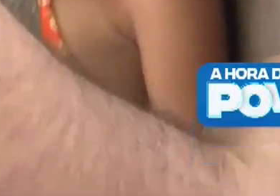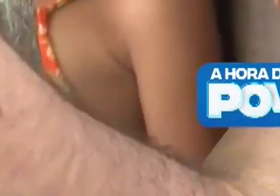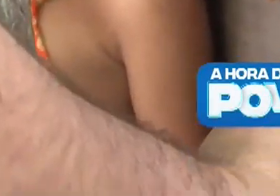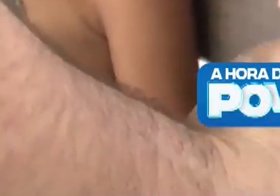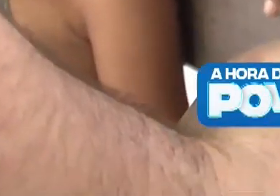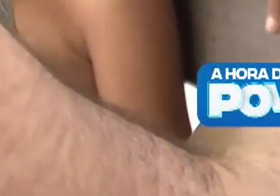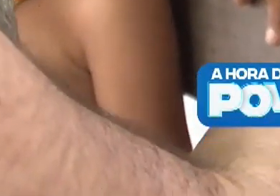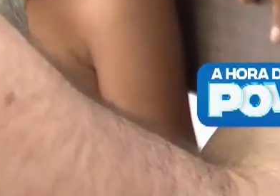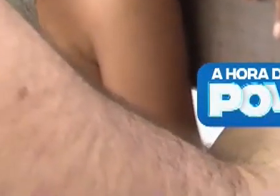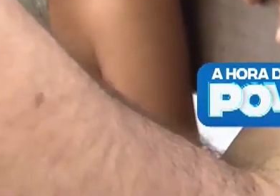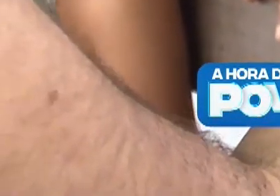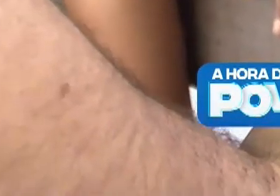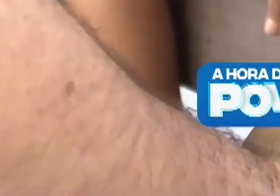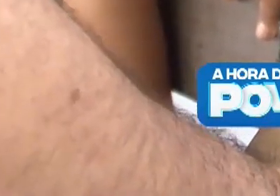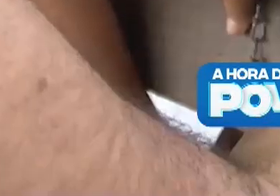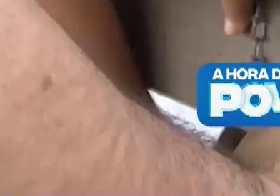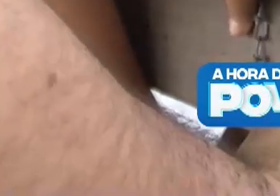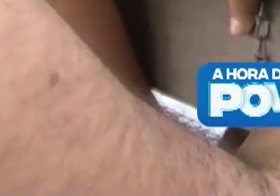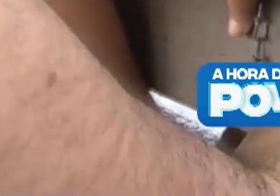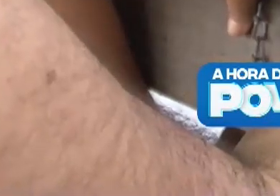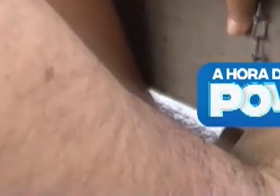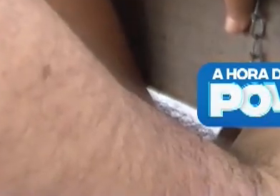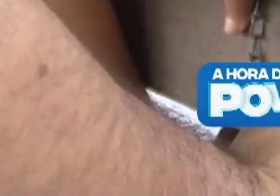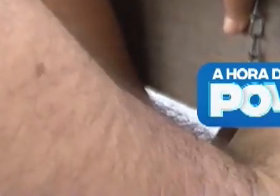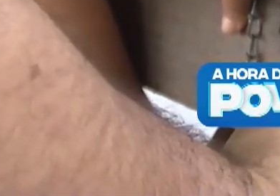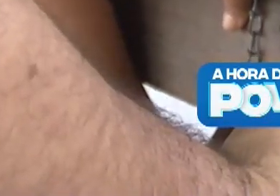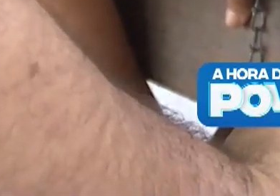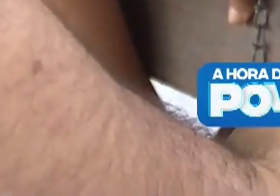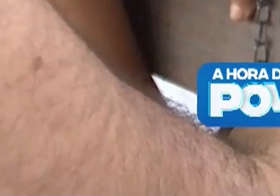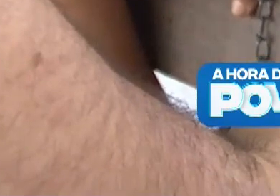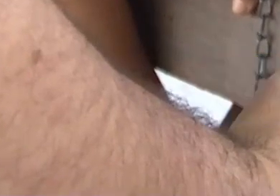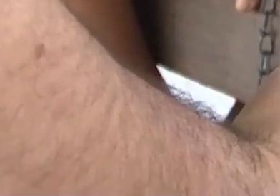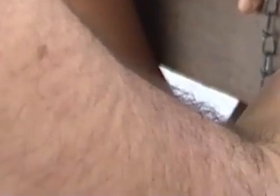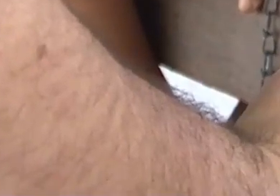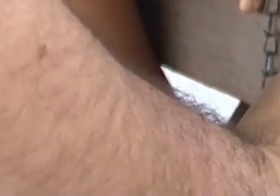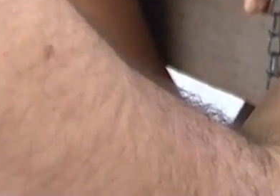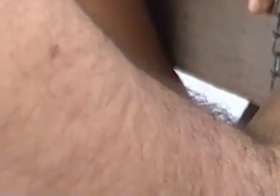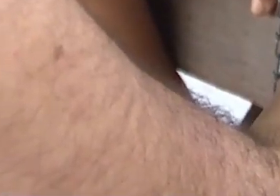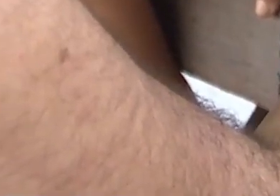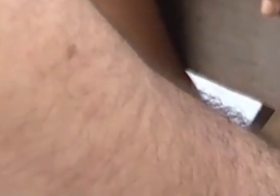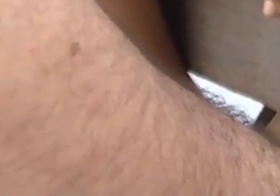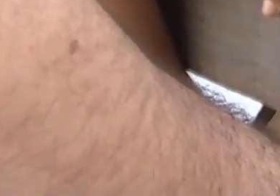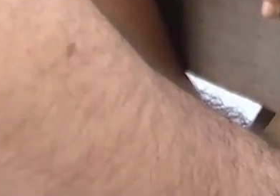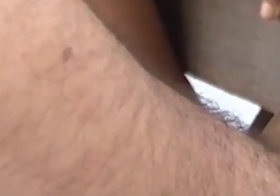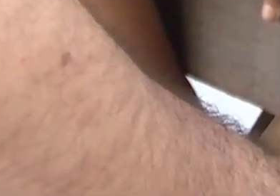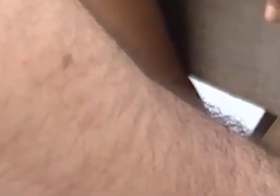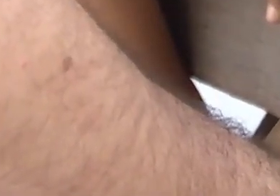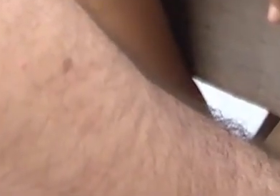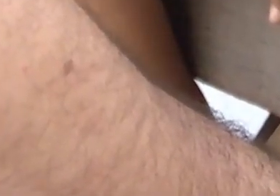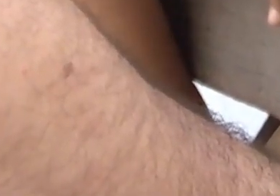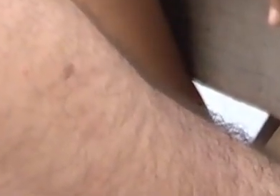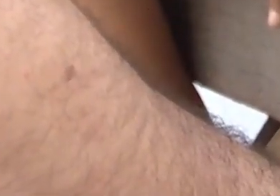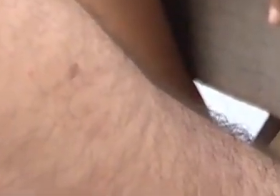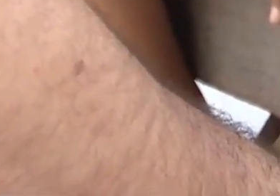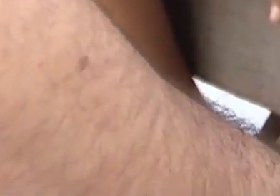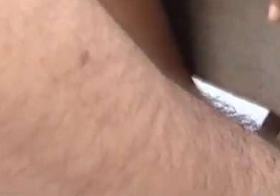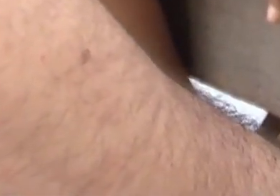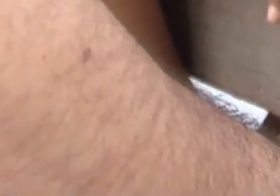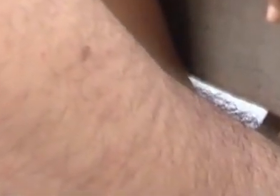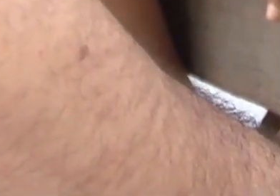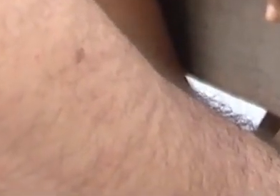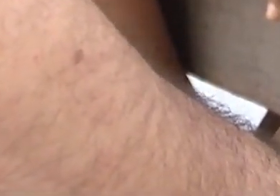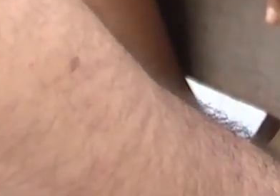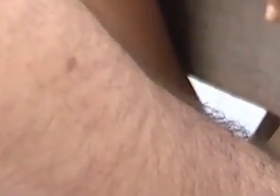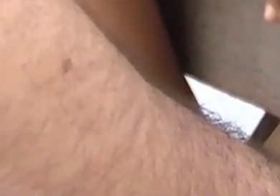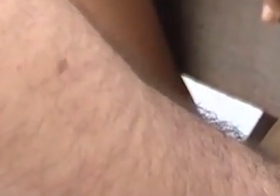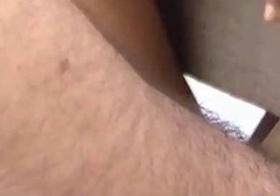pro prefeito é muita força. Com fé em Deus ele vai vencer, Deus está conosco e sempre vai estar e